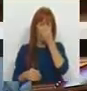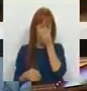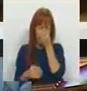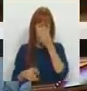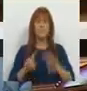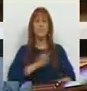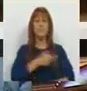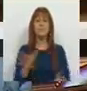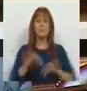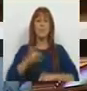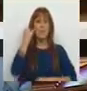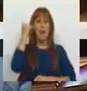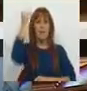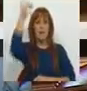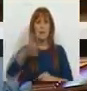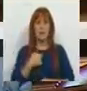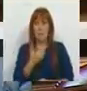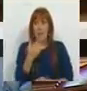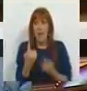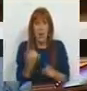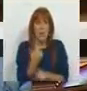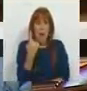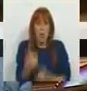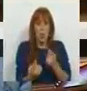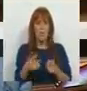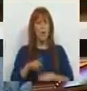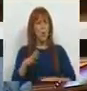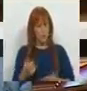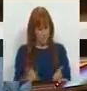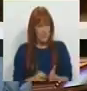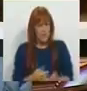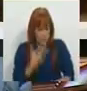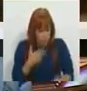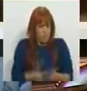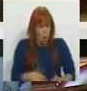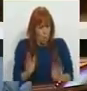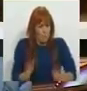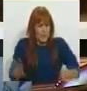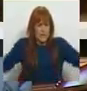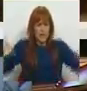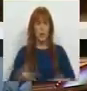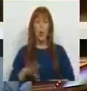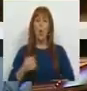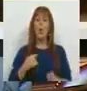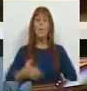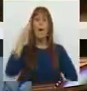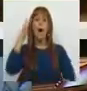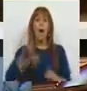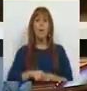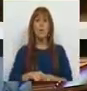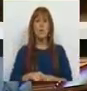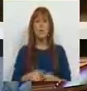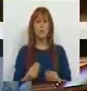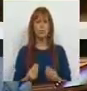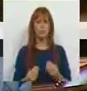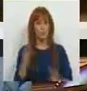revigorada. Os transmontanos só pedem alguma coisa quando necessitam verdadeiramente dela ou quando consideram isso um ato